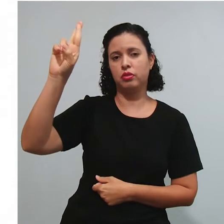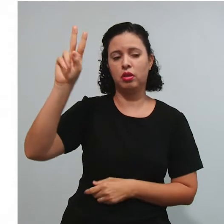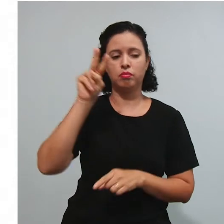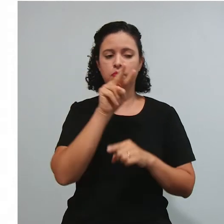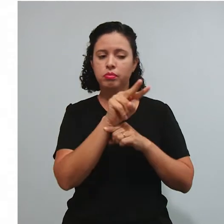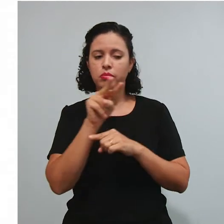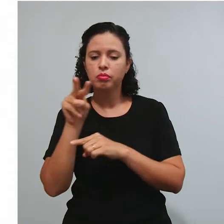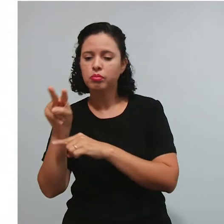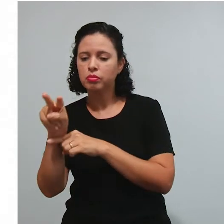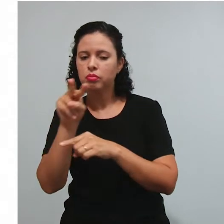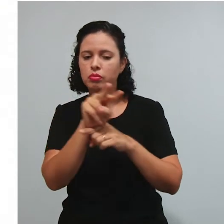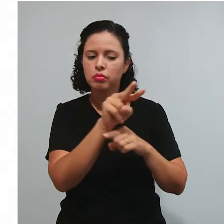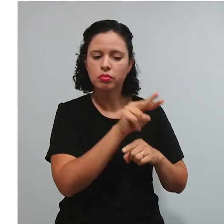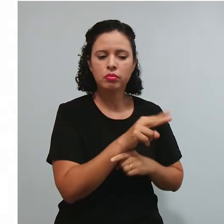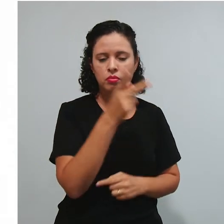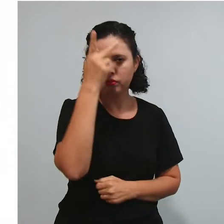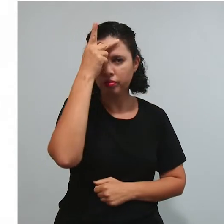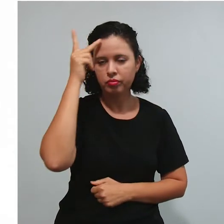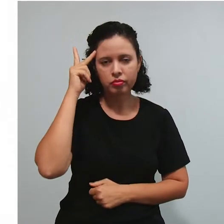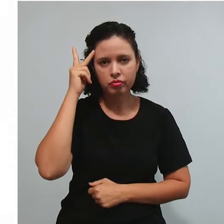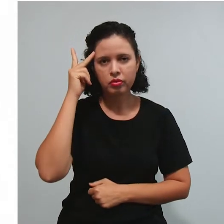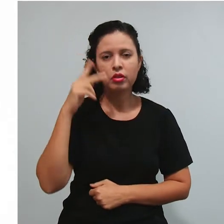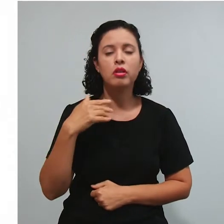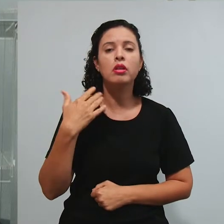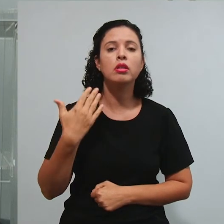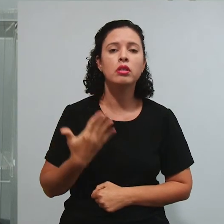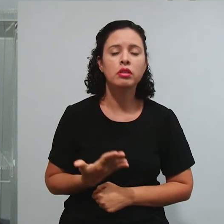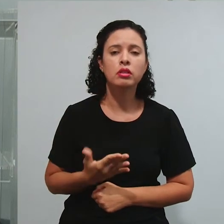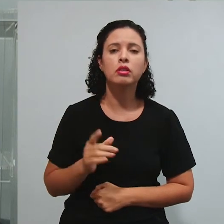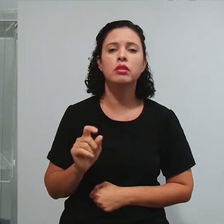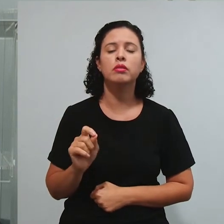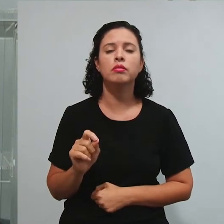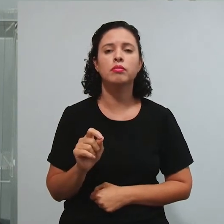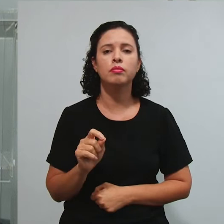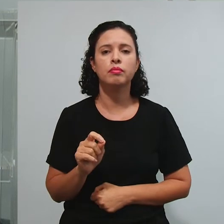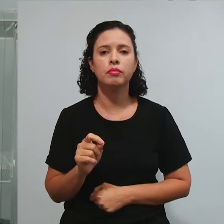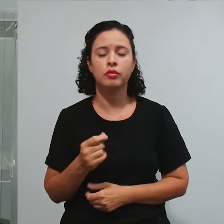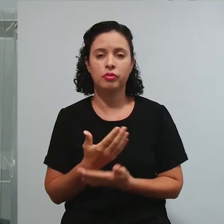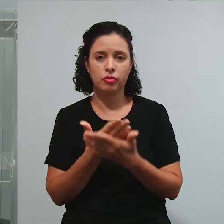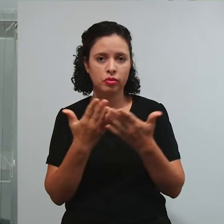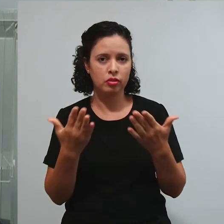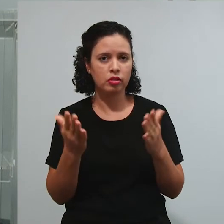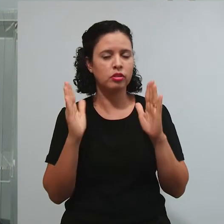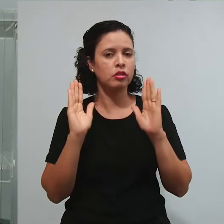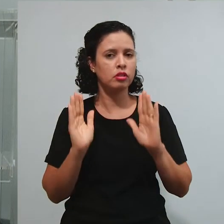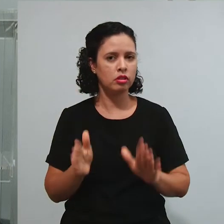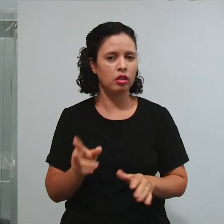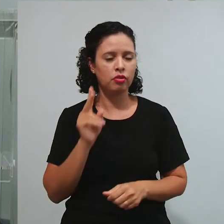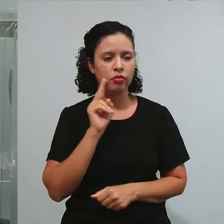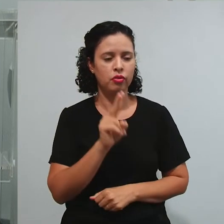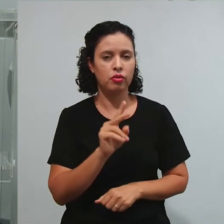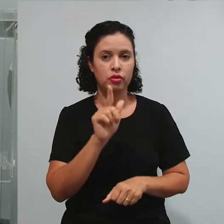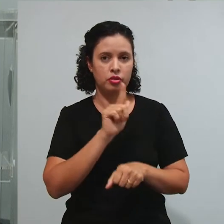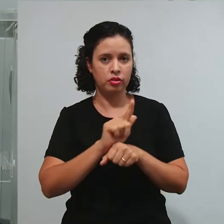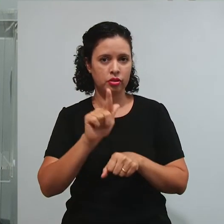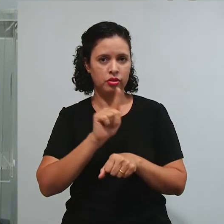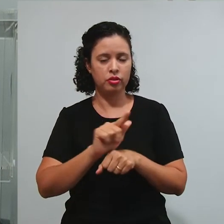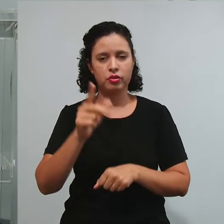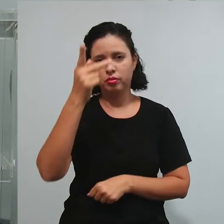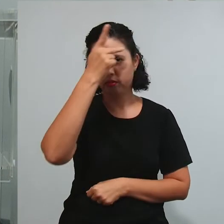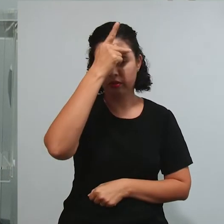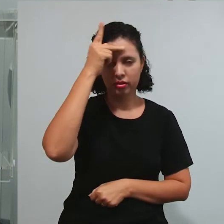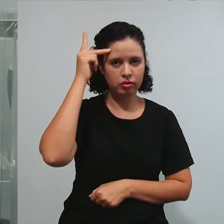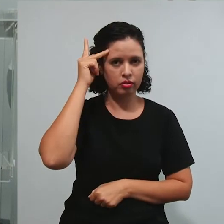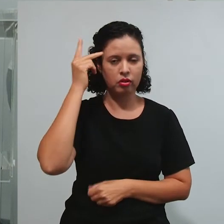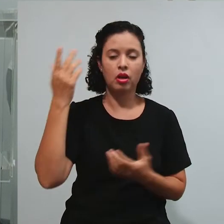aos seus subordinados, né? Então, vocês devem ter visto em gestão de pessoas, e aqui